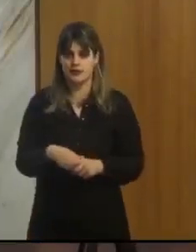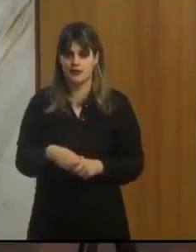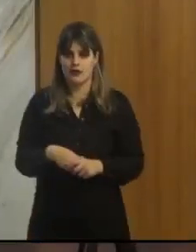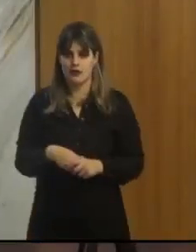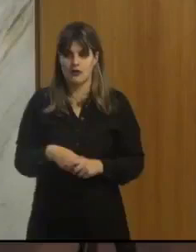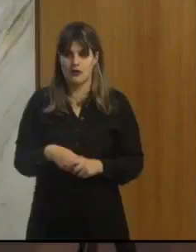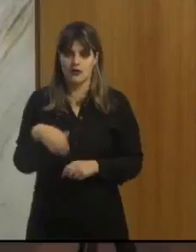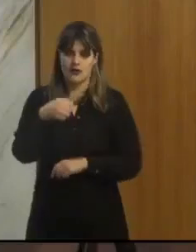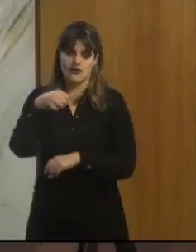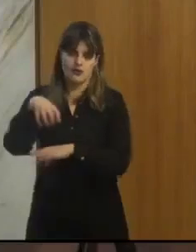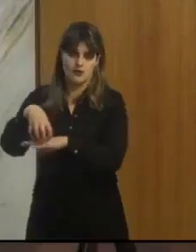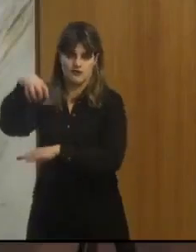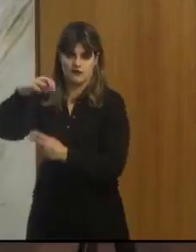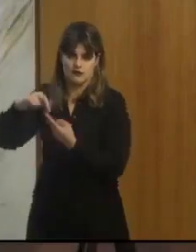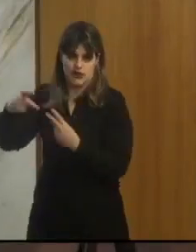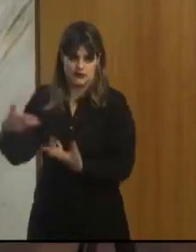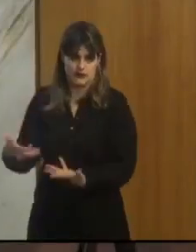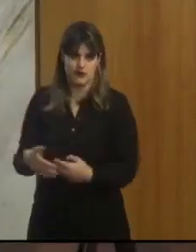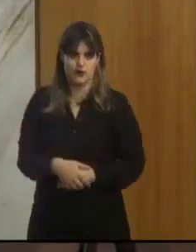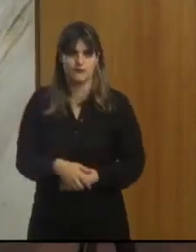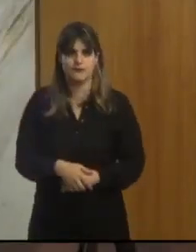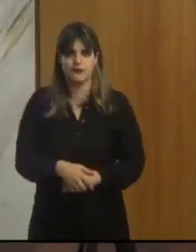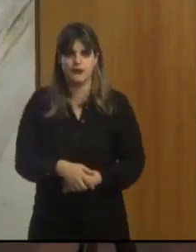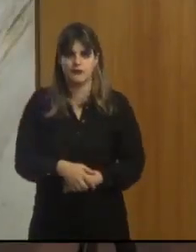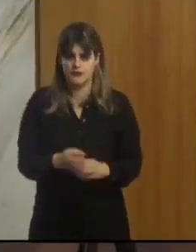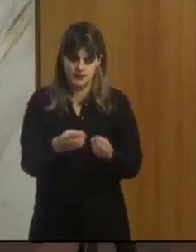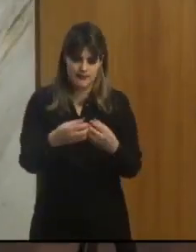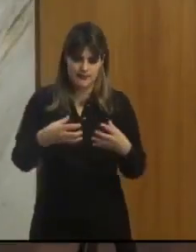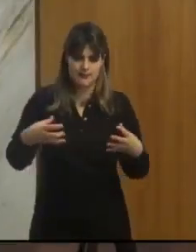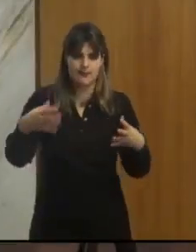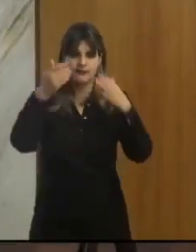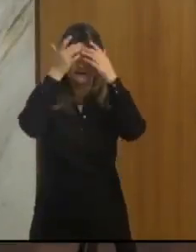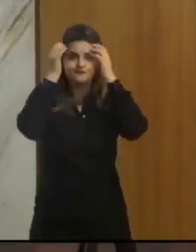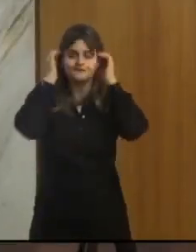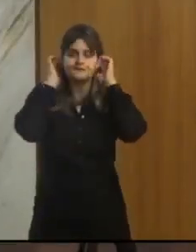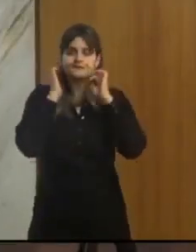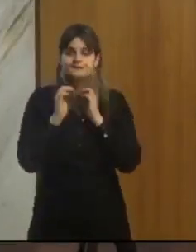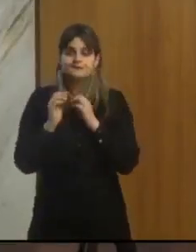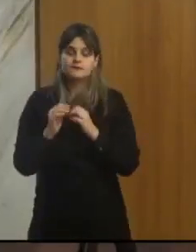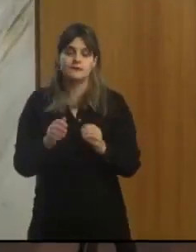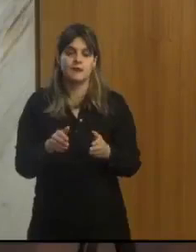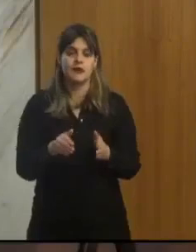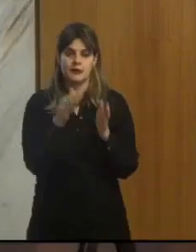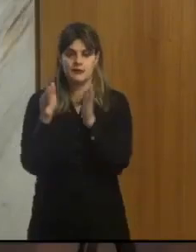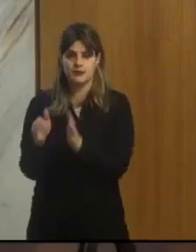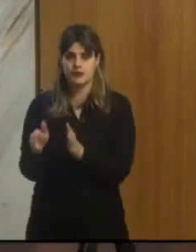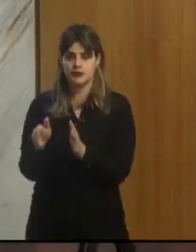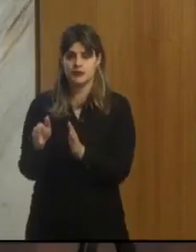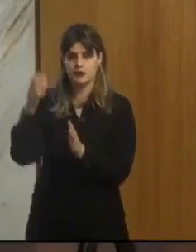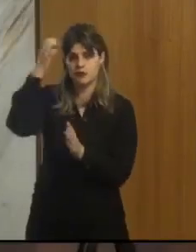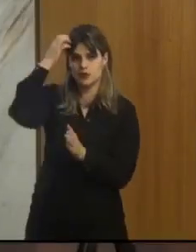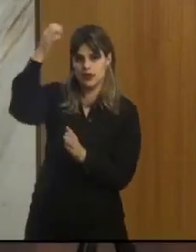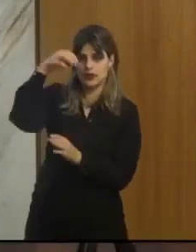ao edifício da Câmara atual. Foi andando por ali. Por outro lado, outra das marcas do rei